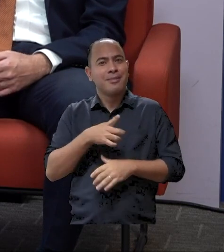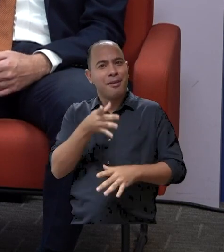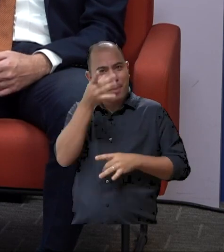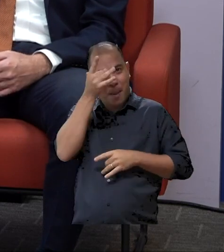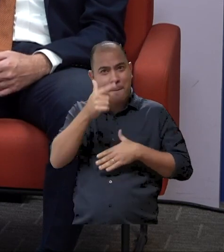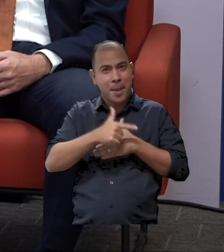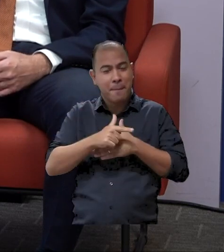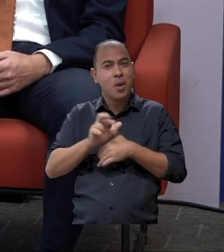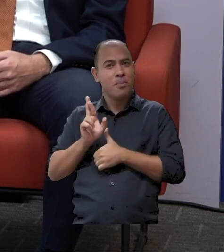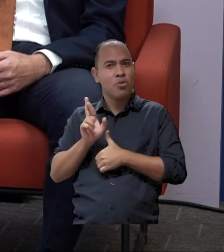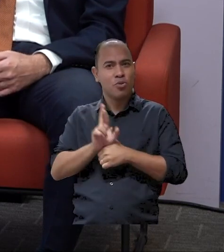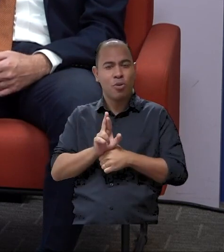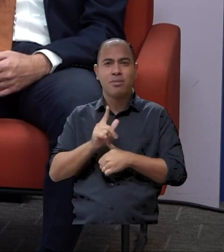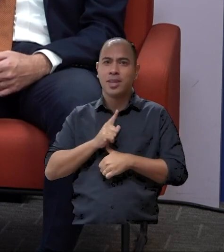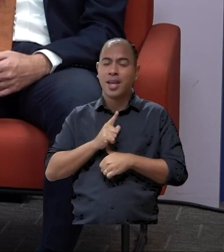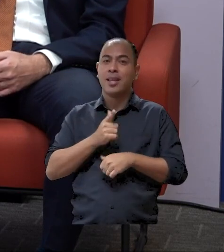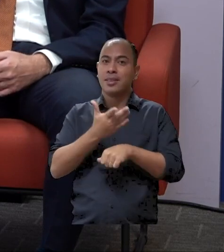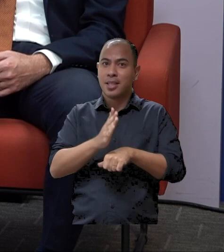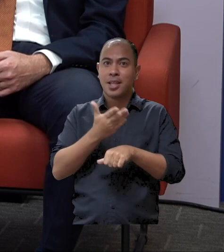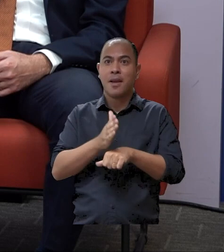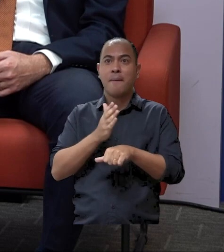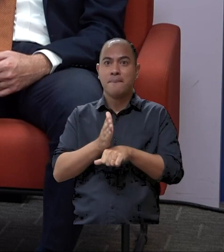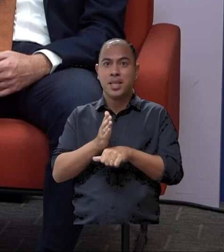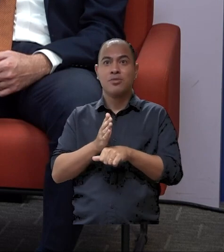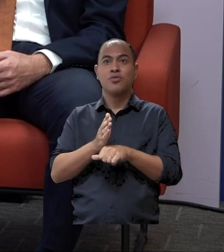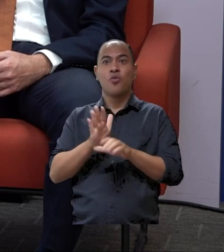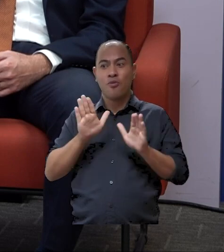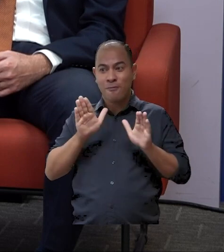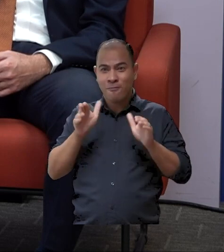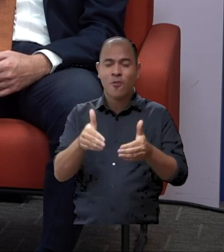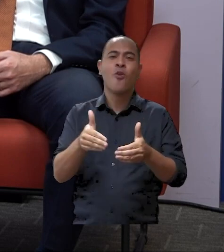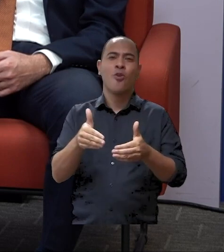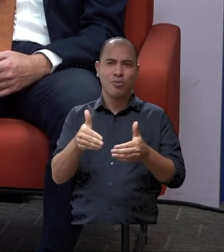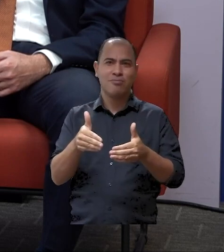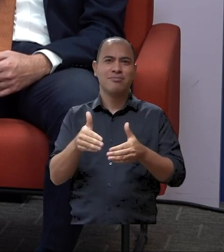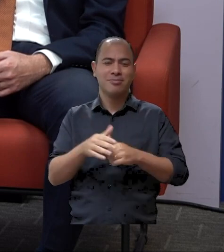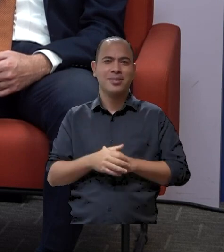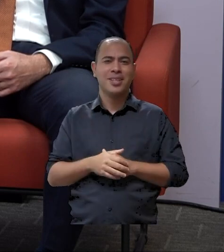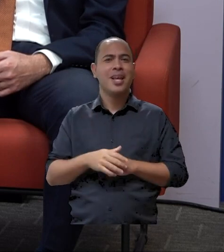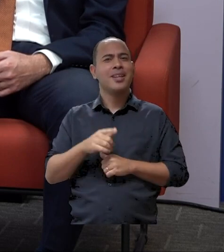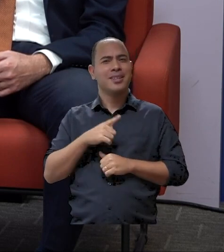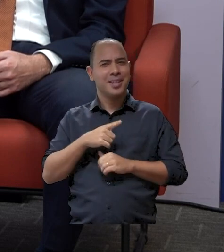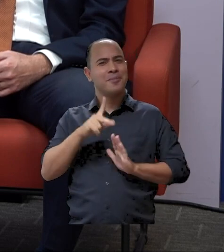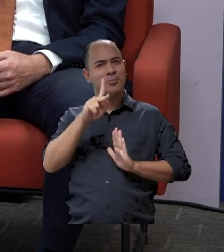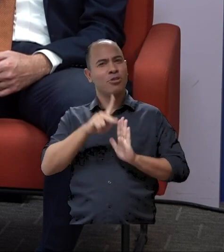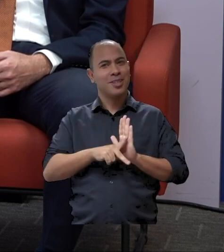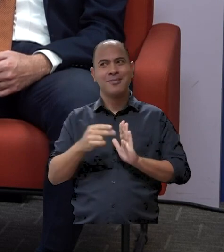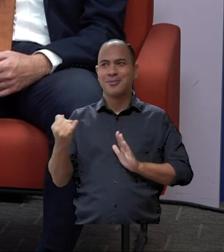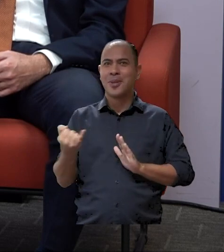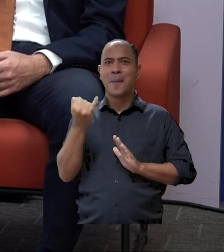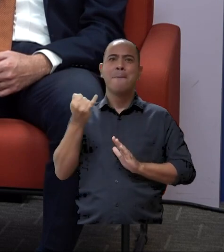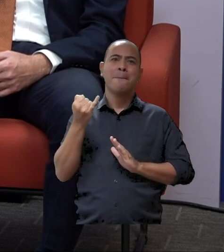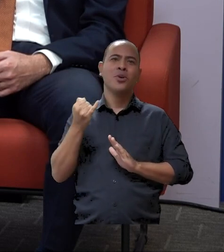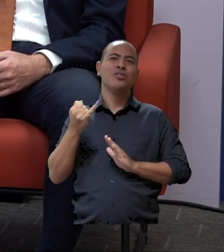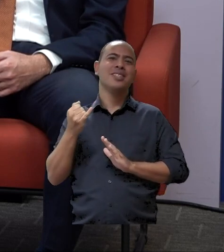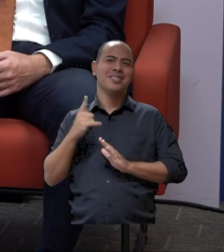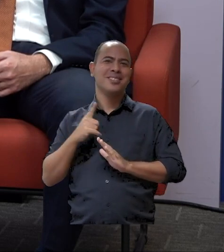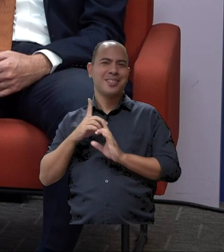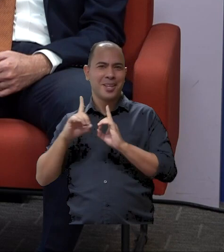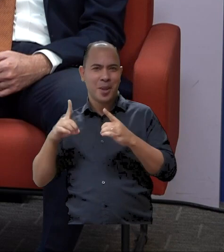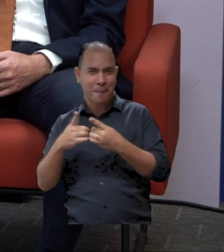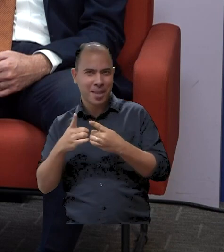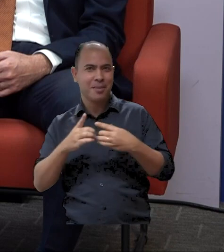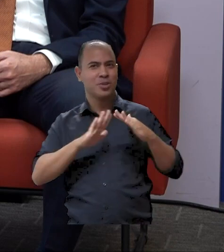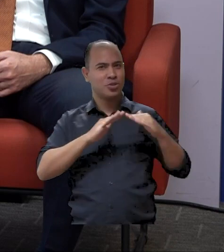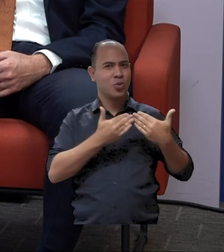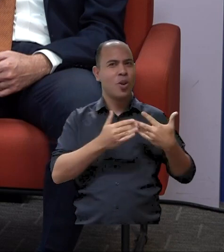que vierem aqui simular como procuradores, vai ter um treinamento específico. Então, vai ser mais um projeto em